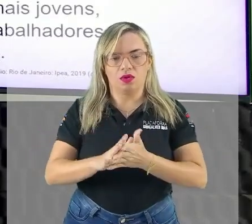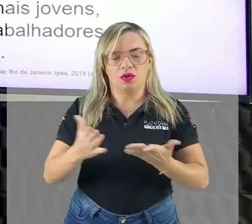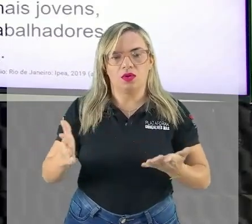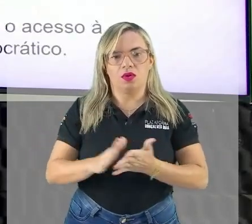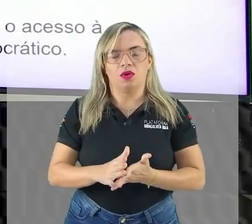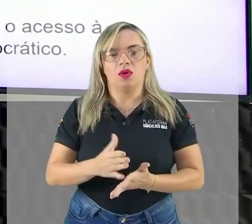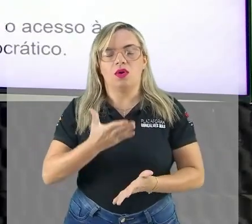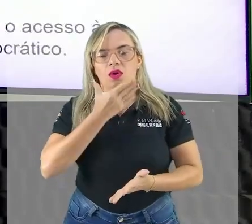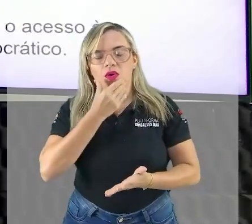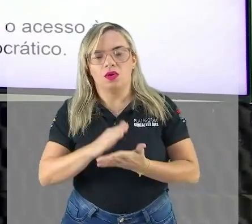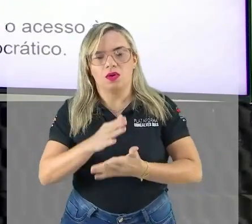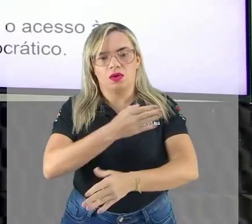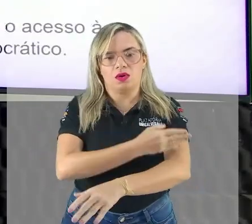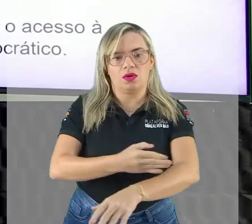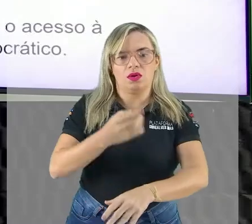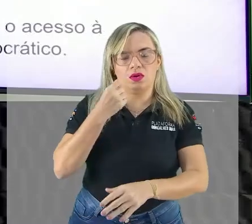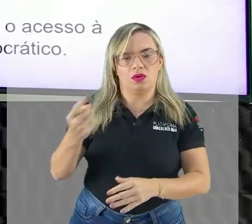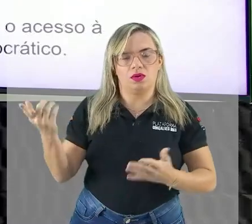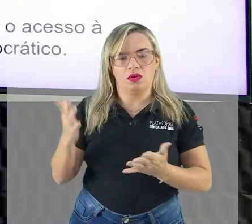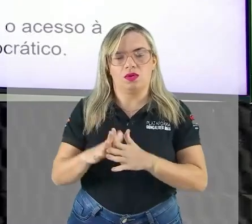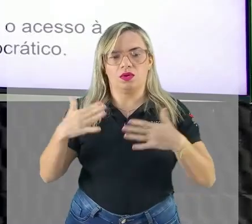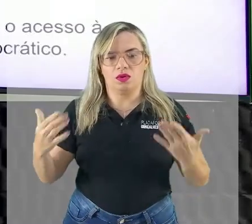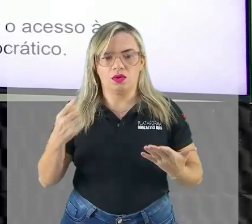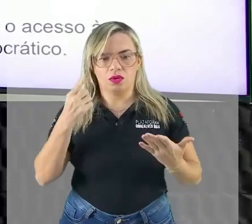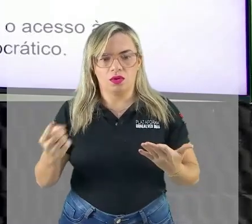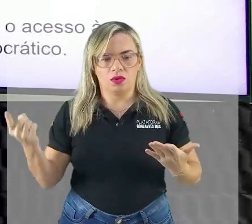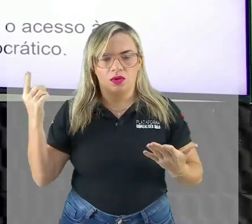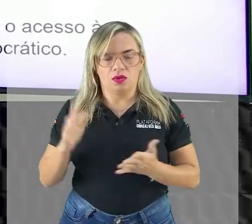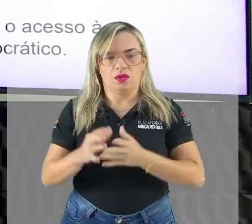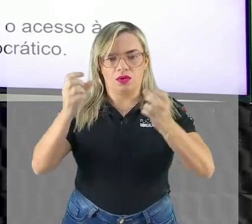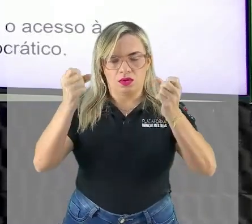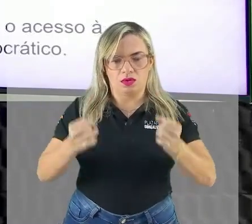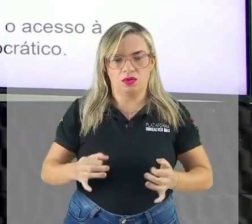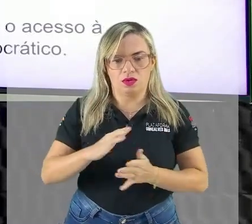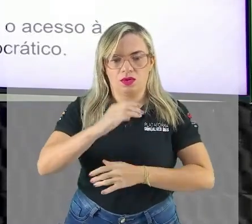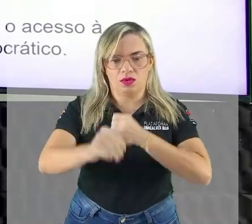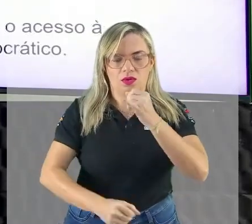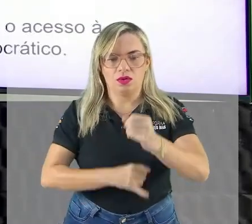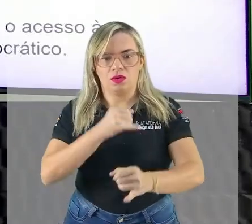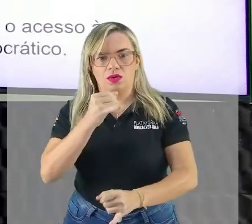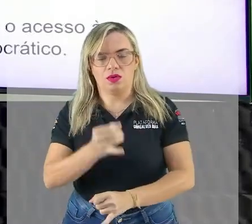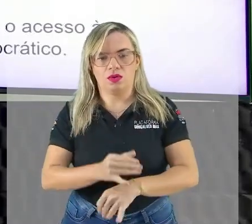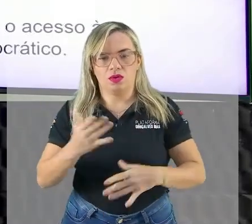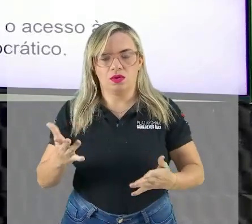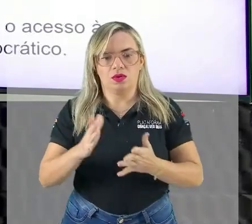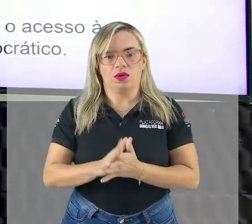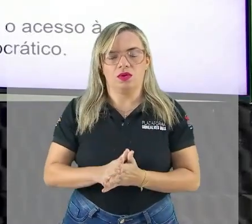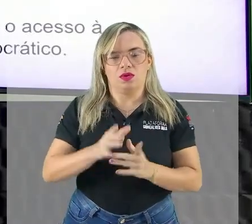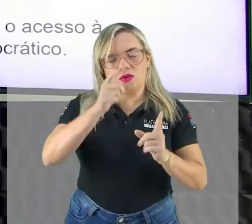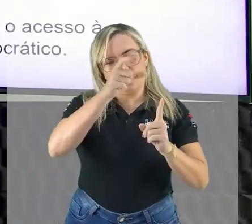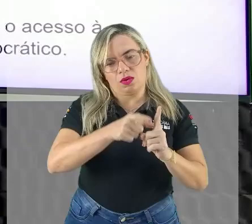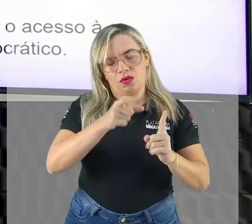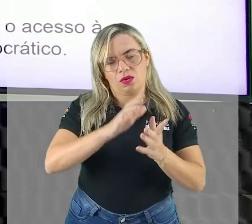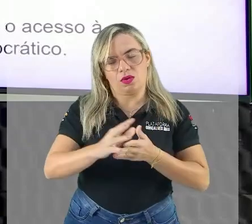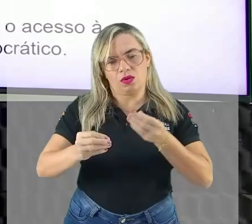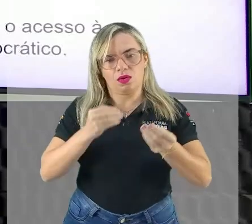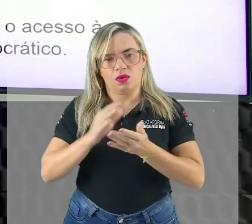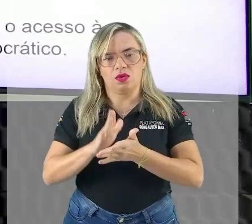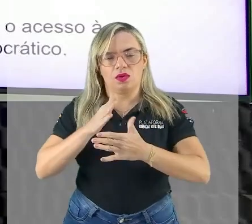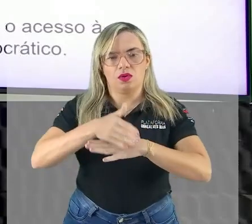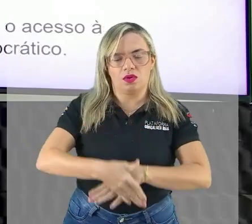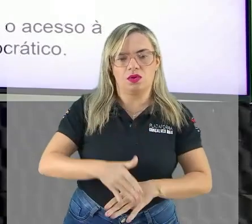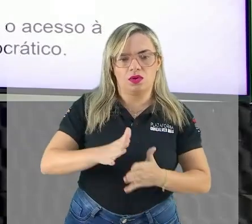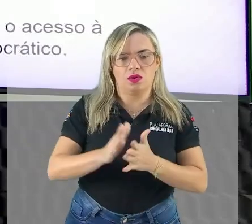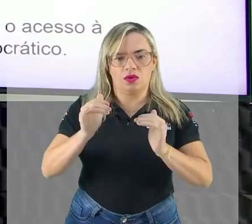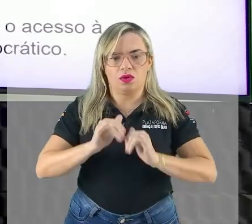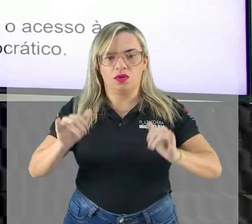brancos. Aí a gente vem para a questão, está falando da questão da internet, Qual é o perfil dessas pessoas que mais acessam as informações?